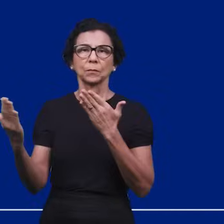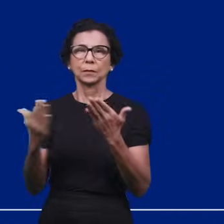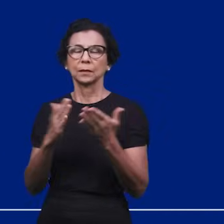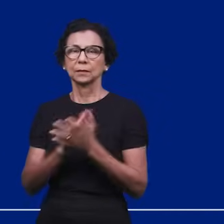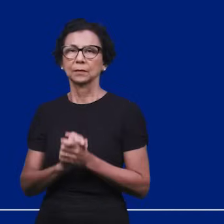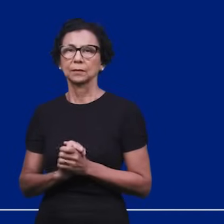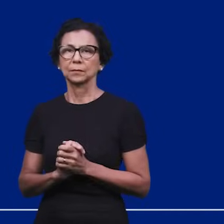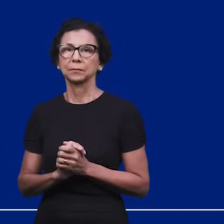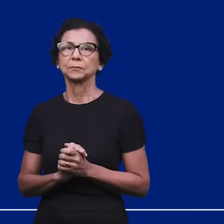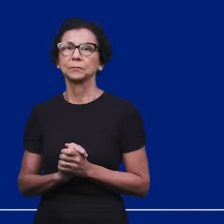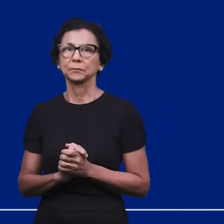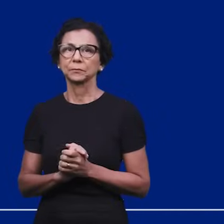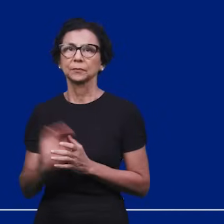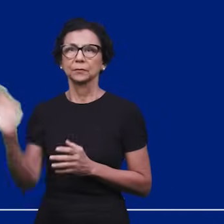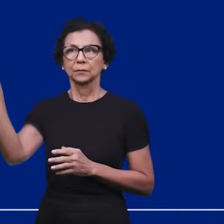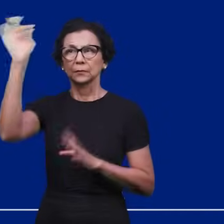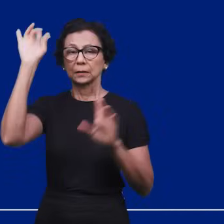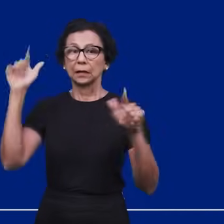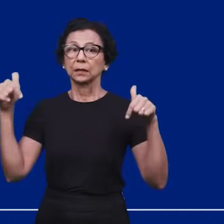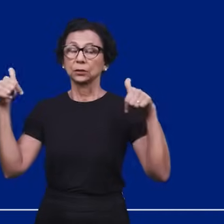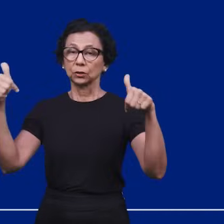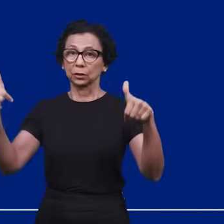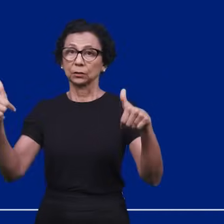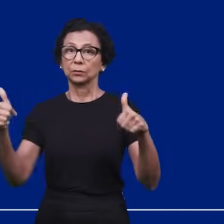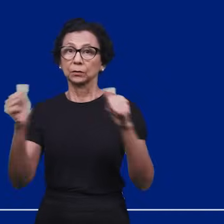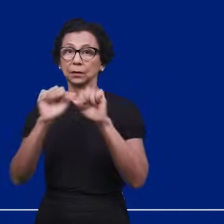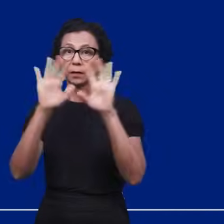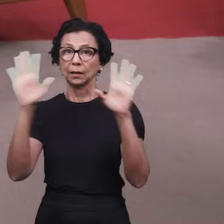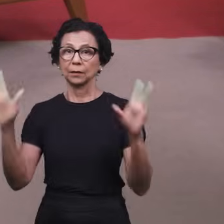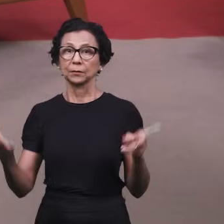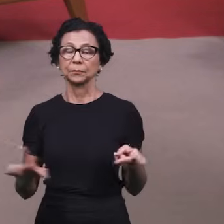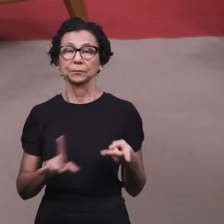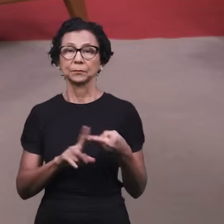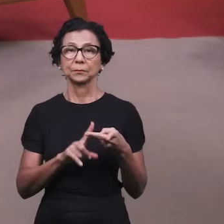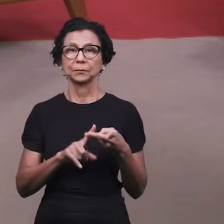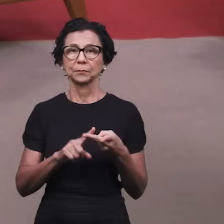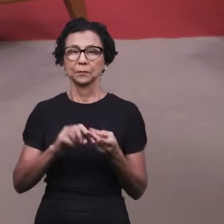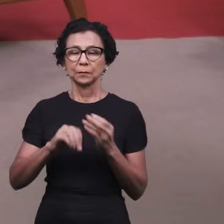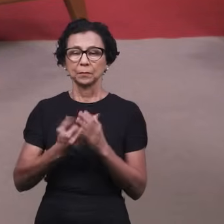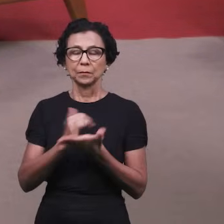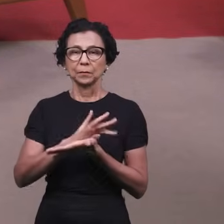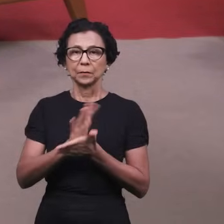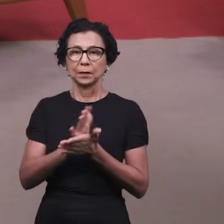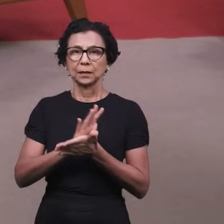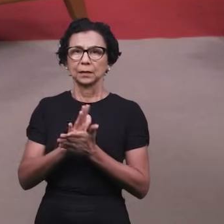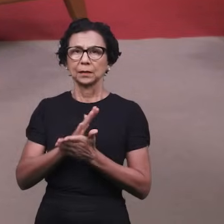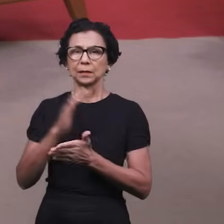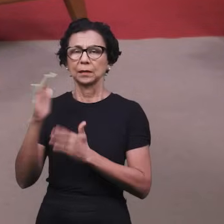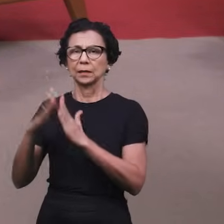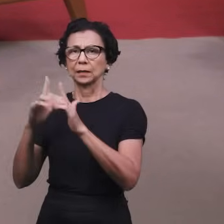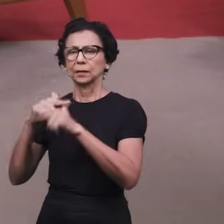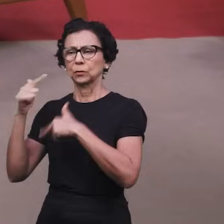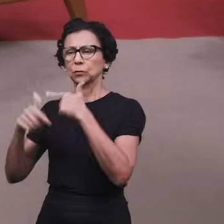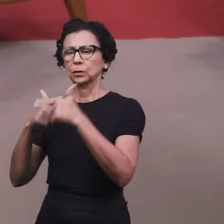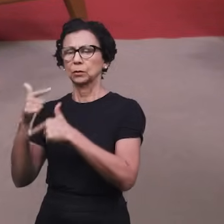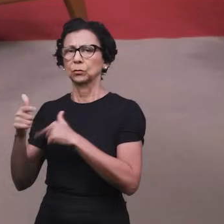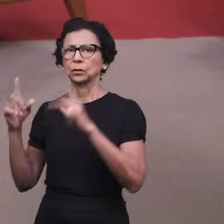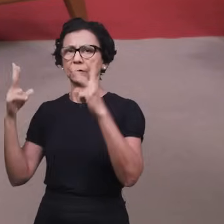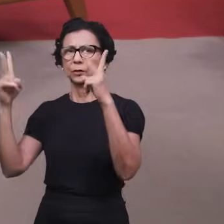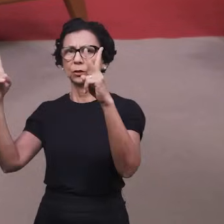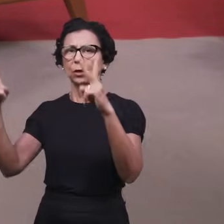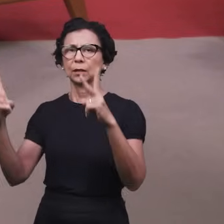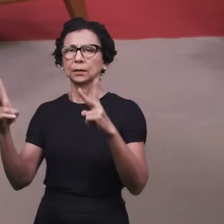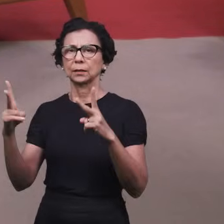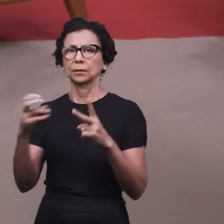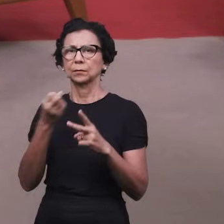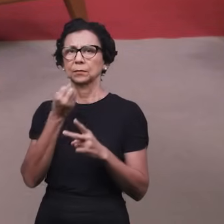pós-aromáticos, glorificação, gratidão e louvor. Aleluia. Quero agradecer ao Jorge Luiz e ao Luiz Gustavo por